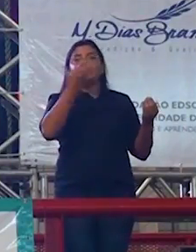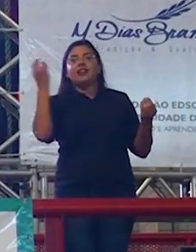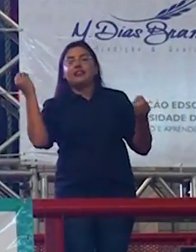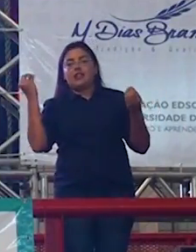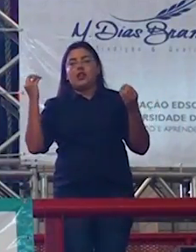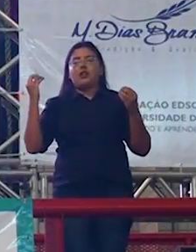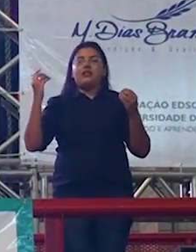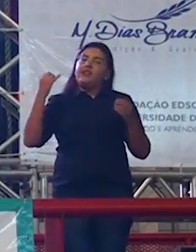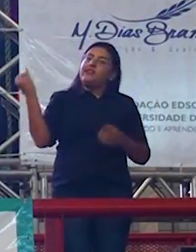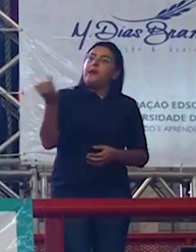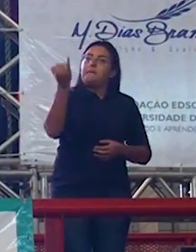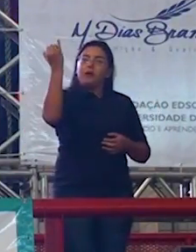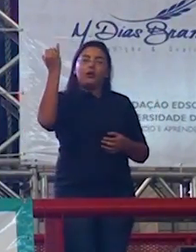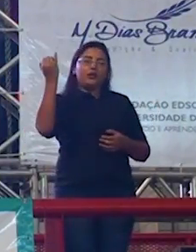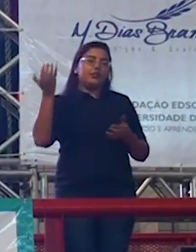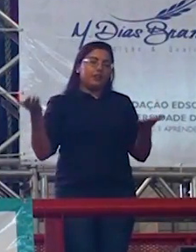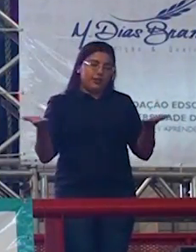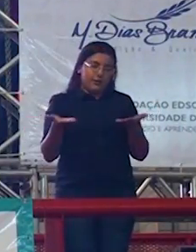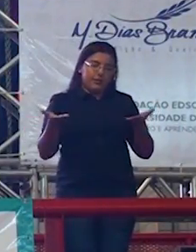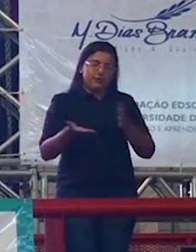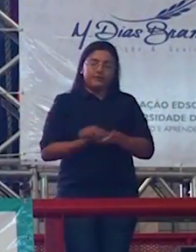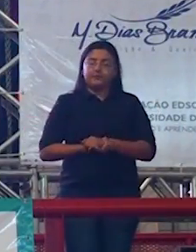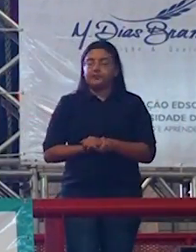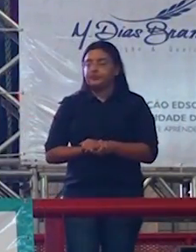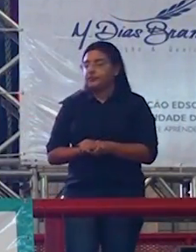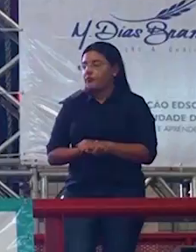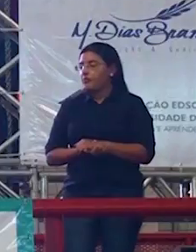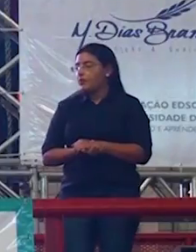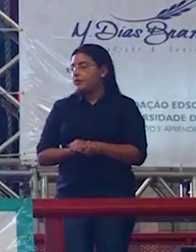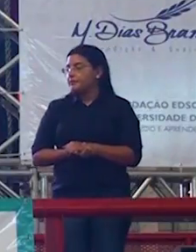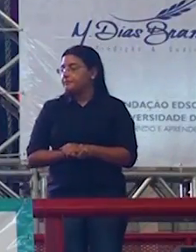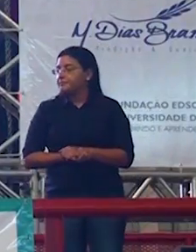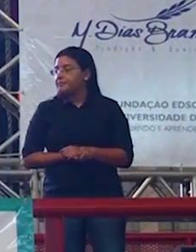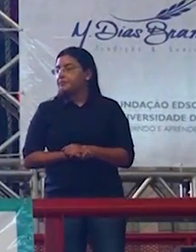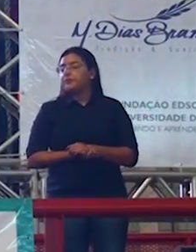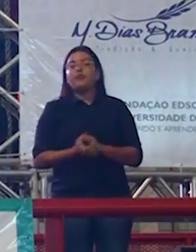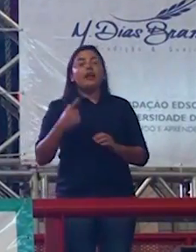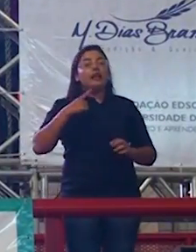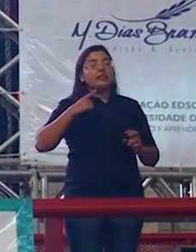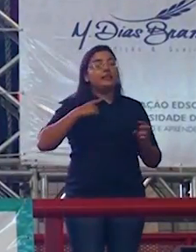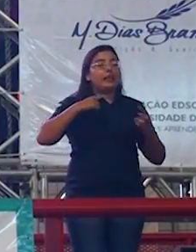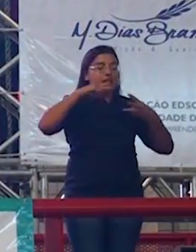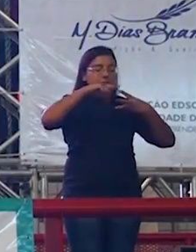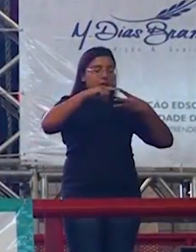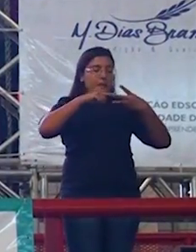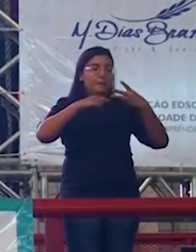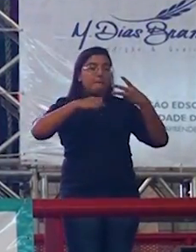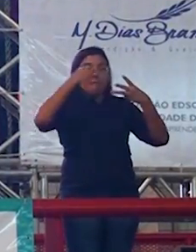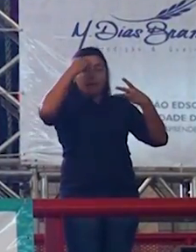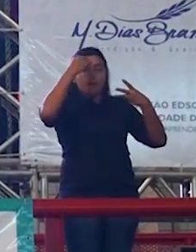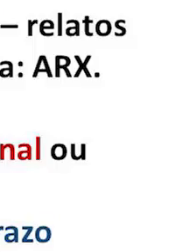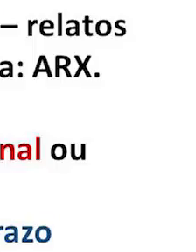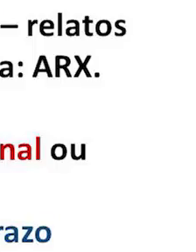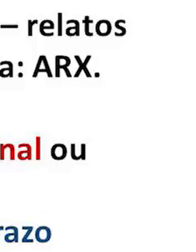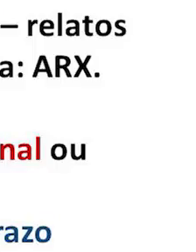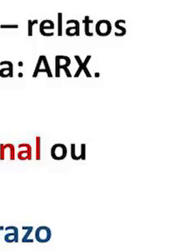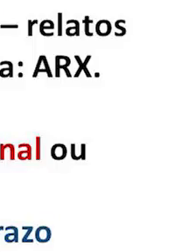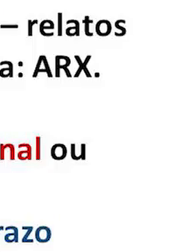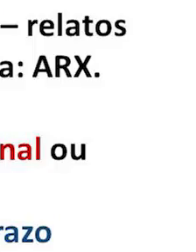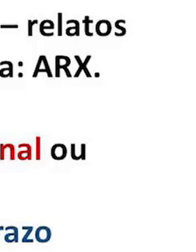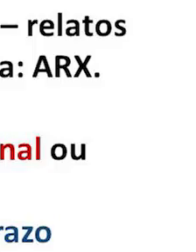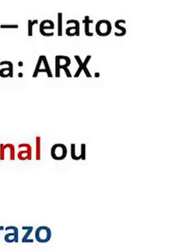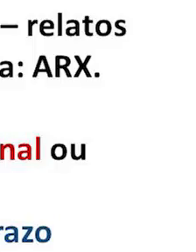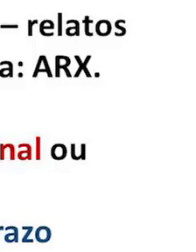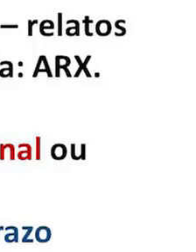aquilo que a gente precisa para passar na prova. Existem 3 tipos de memória: a memória